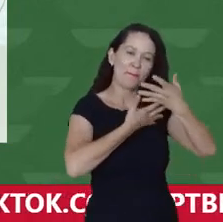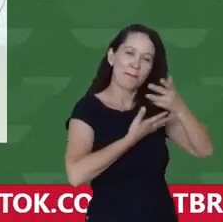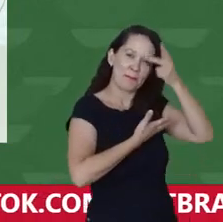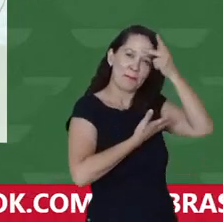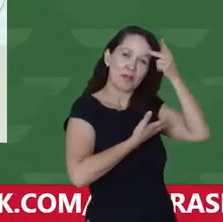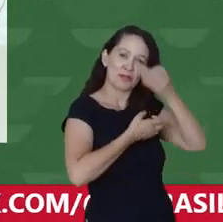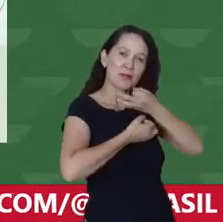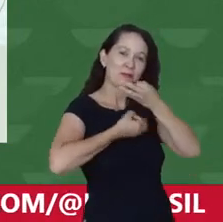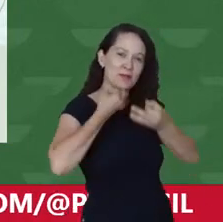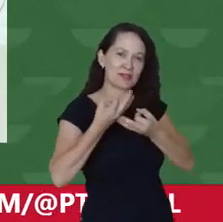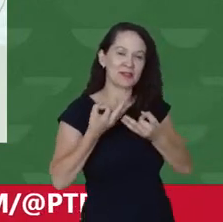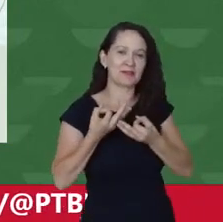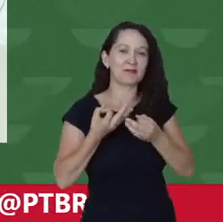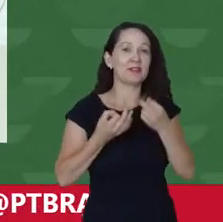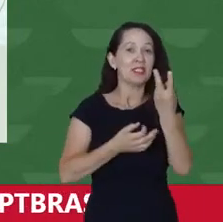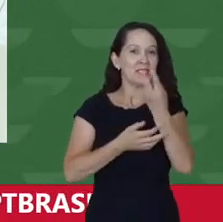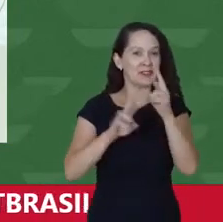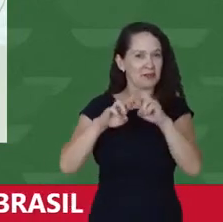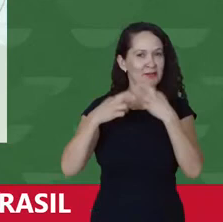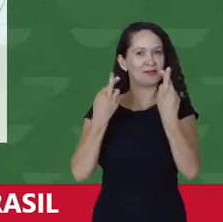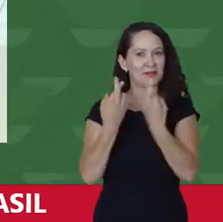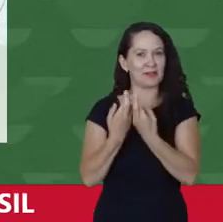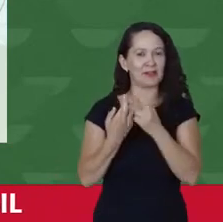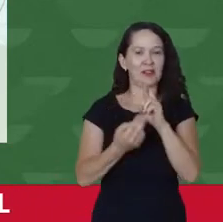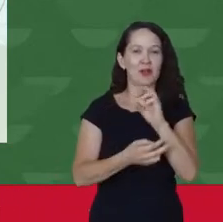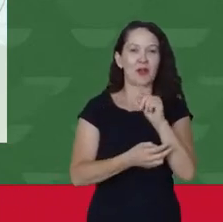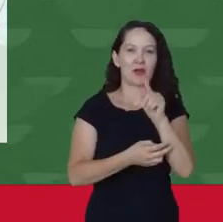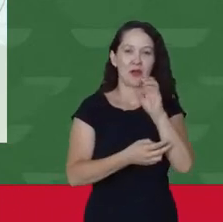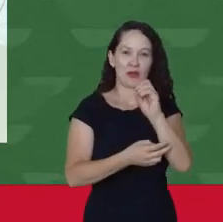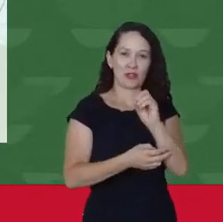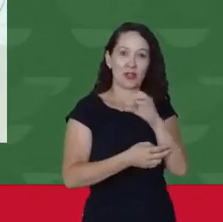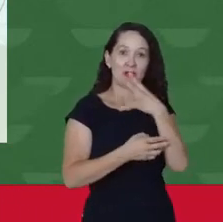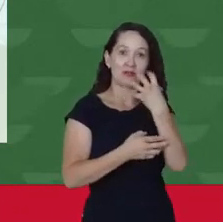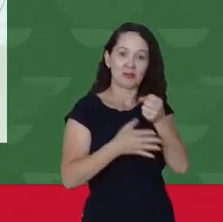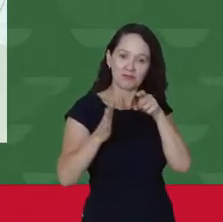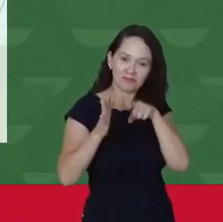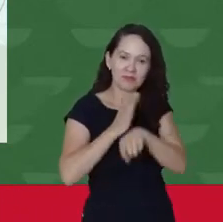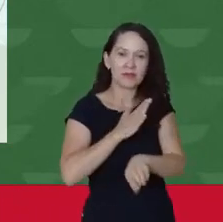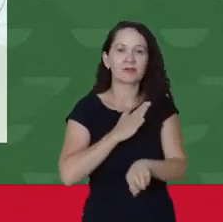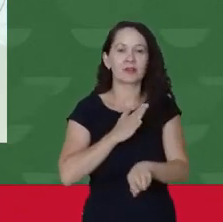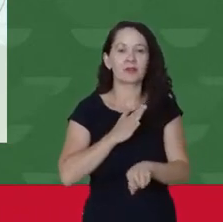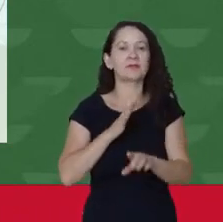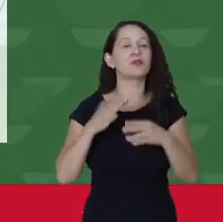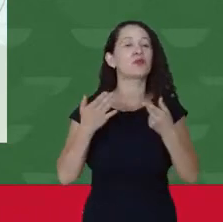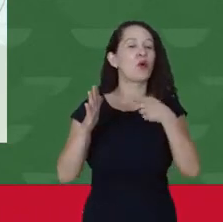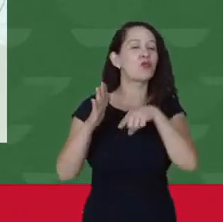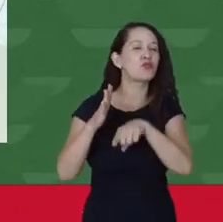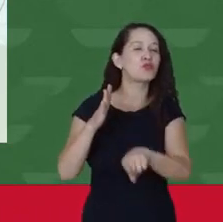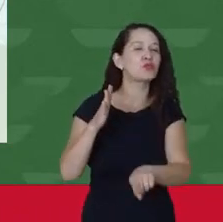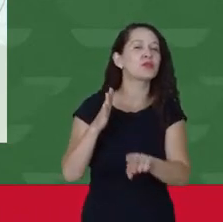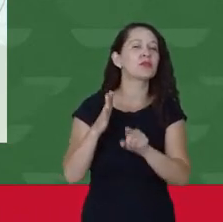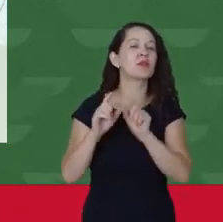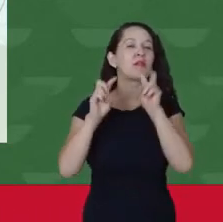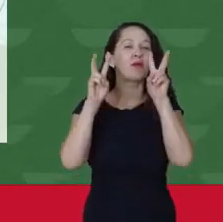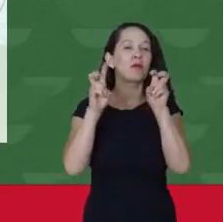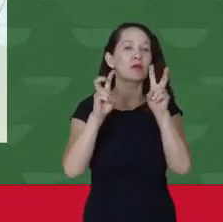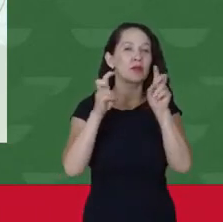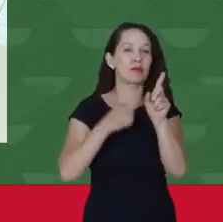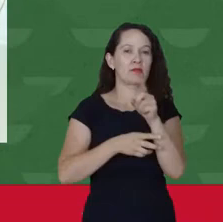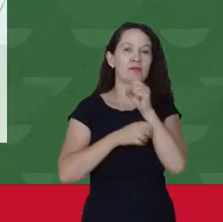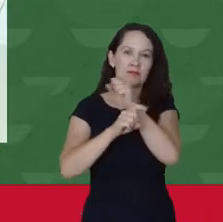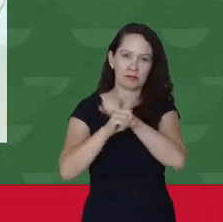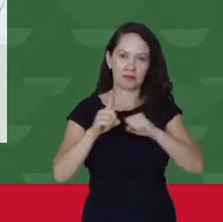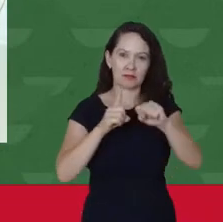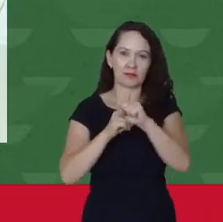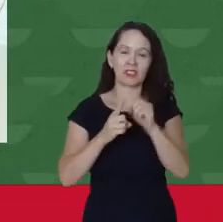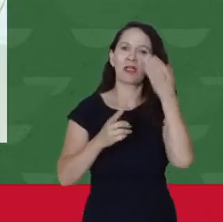fazendo comentário. Vamos para a segunda rodada, Rogério Correa. Vamos aprofundar exatamente esse tema para que a